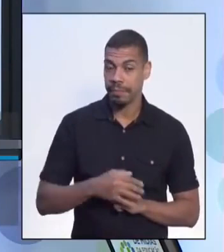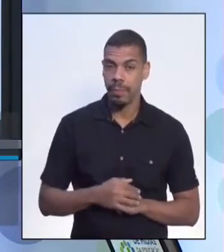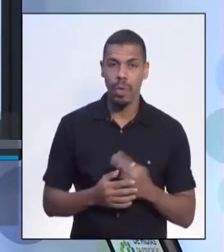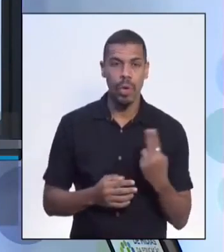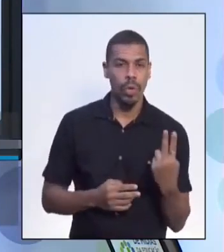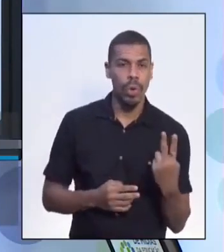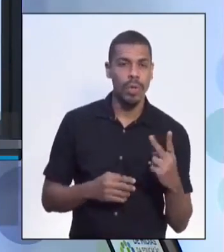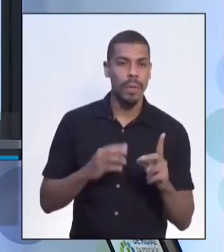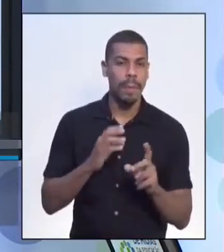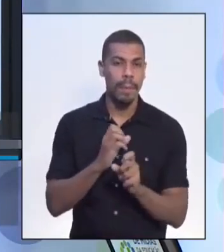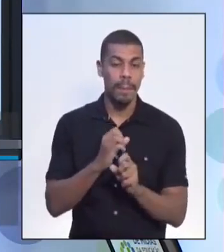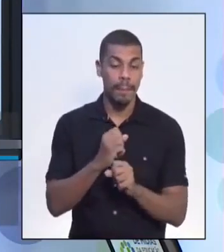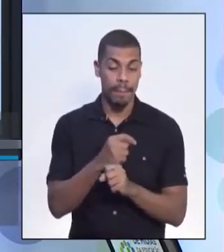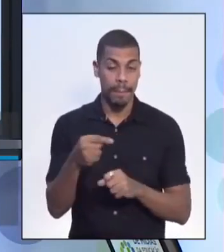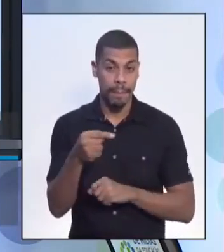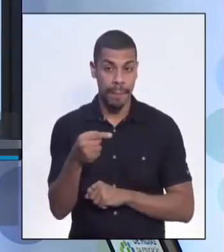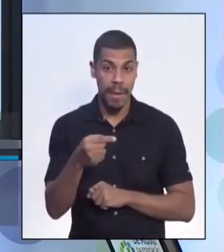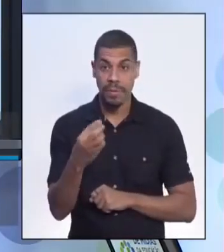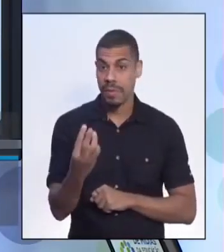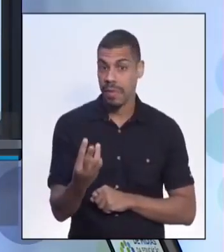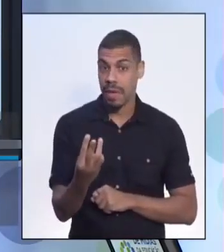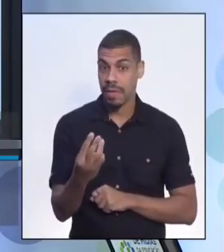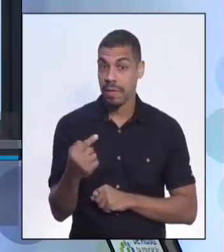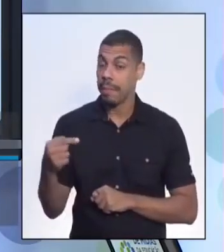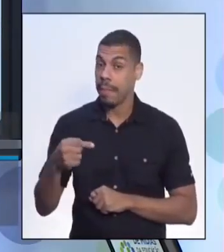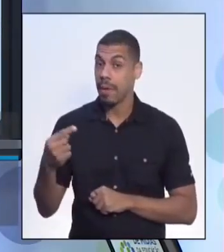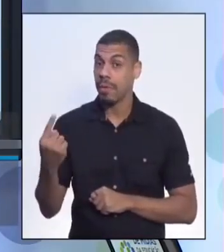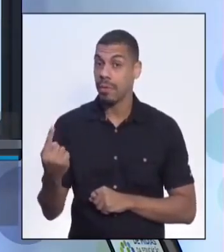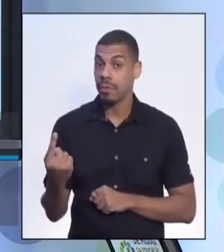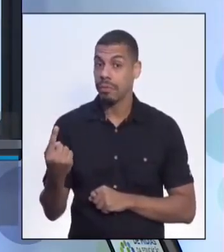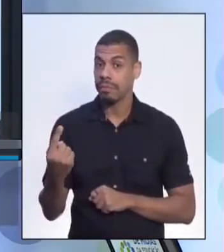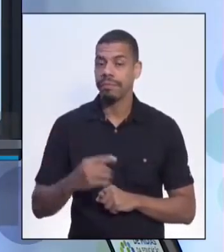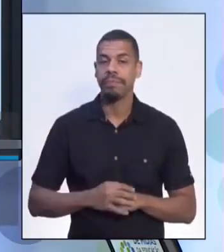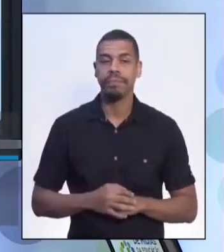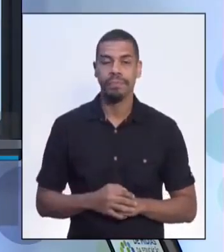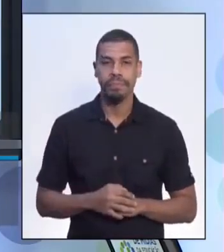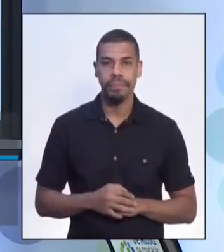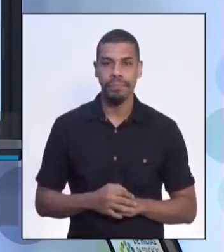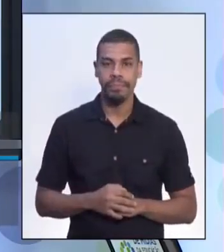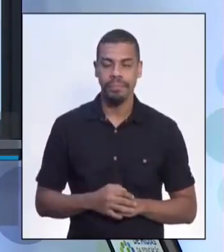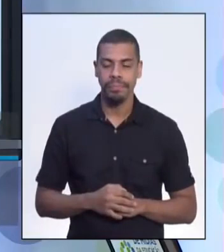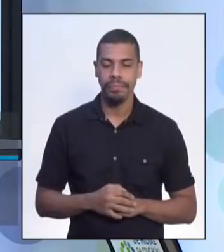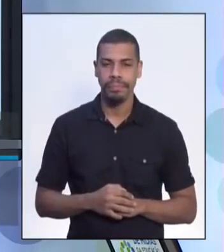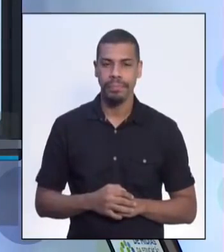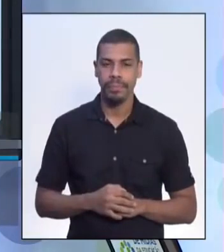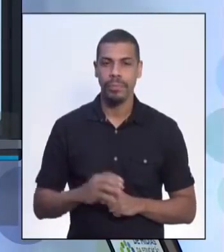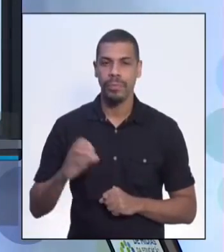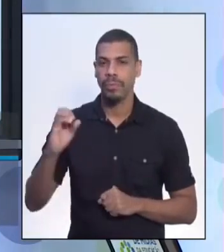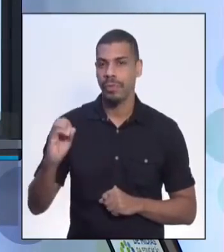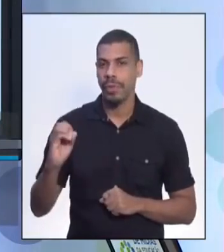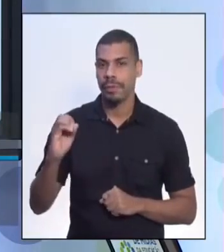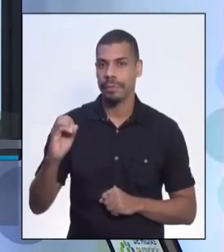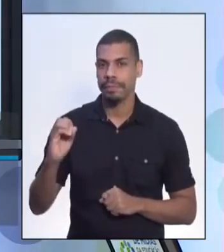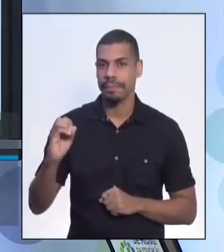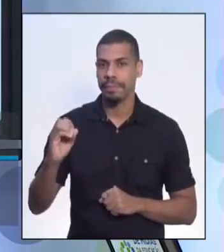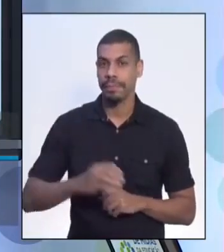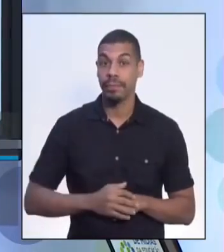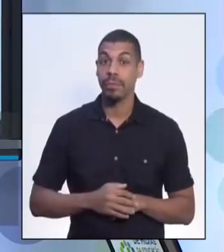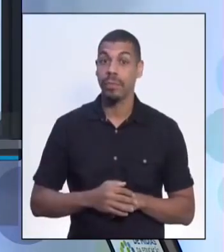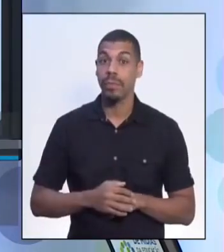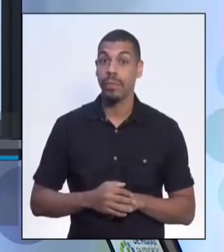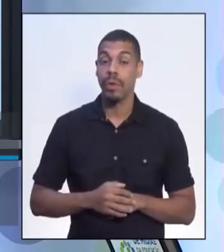ter 2 menos 3 menos 1 mais 1, 0. Então, o